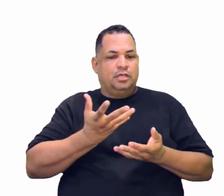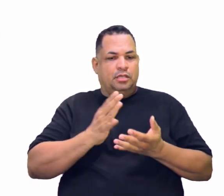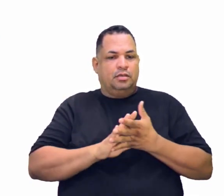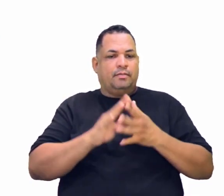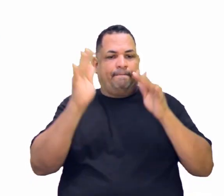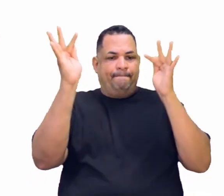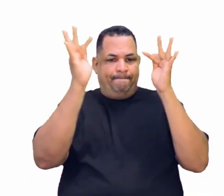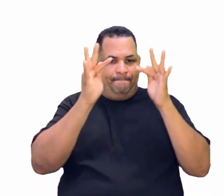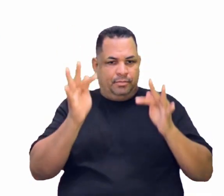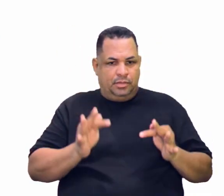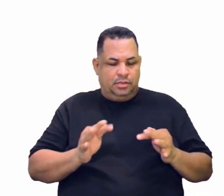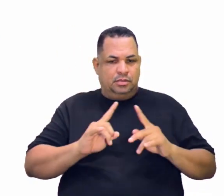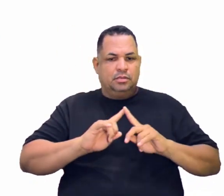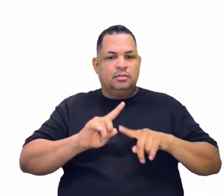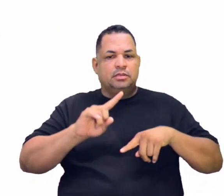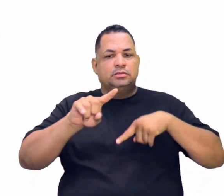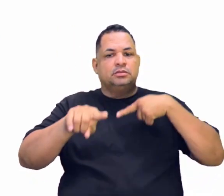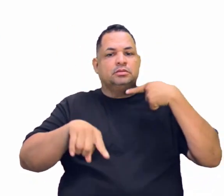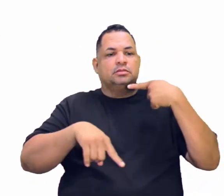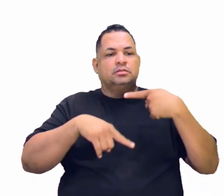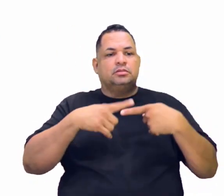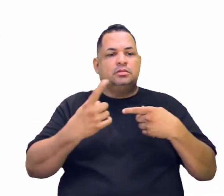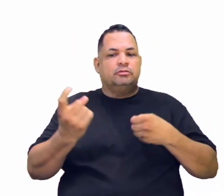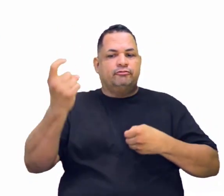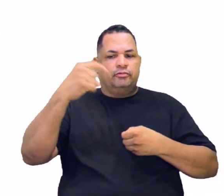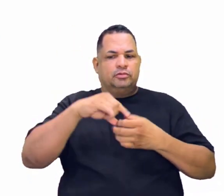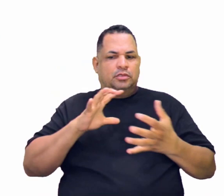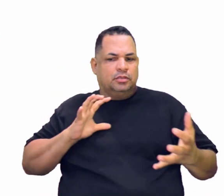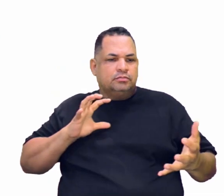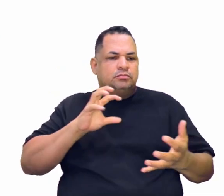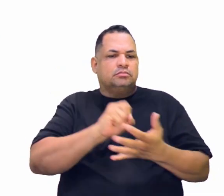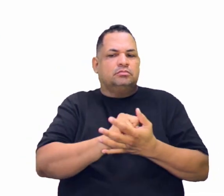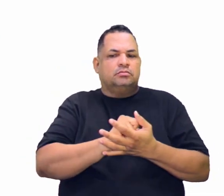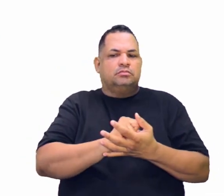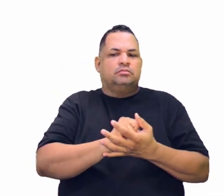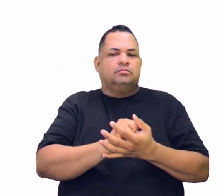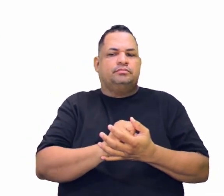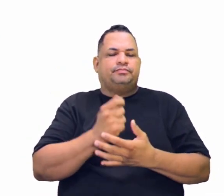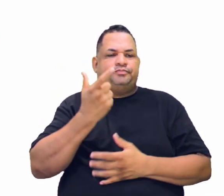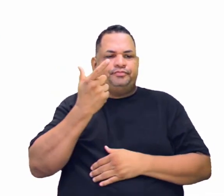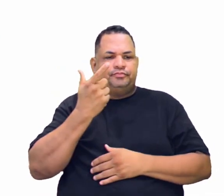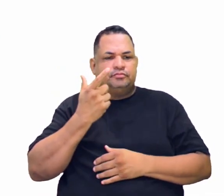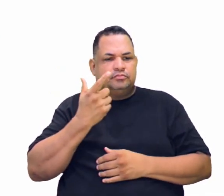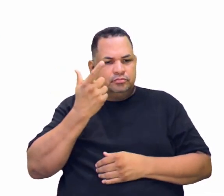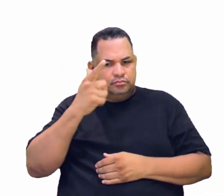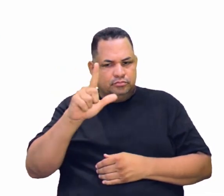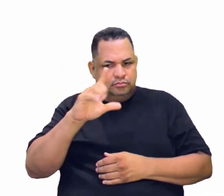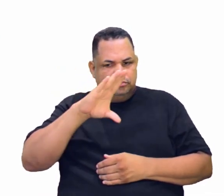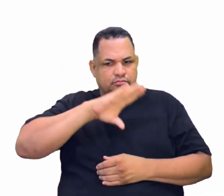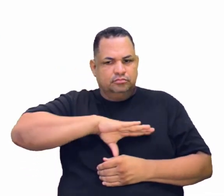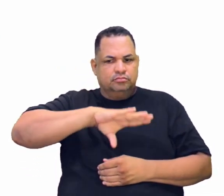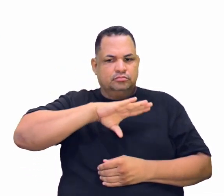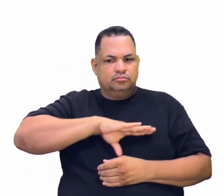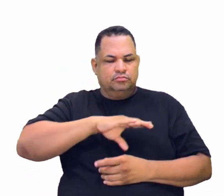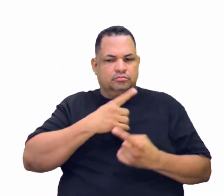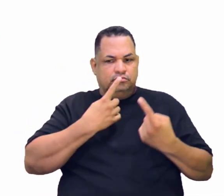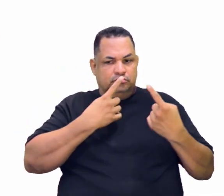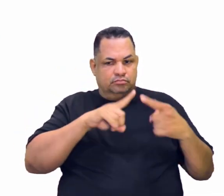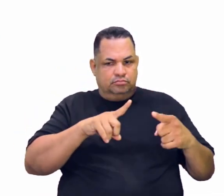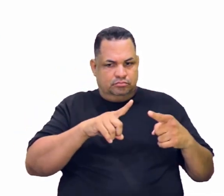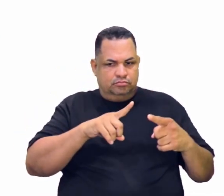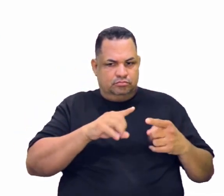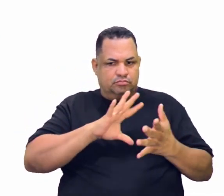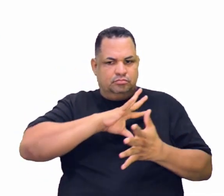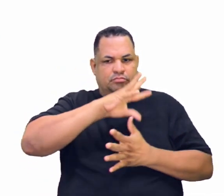1706, mas mais tarde eles voltam a atacar novamente os invasores portugueses na região